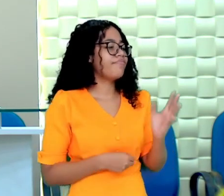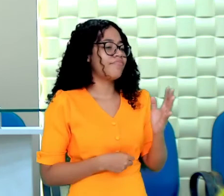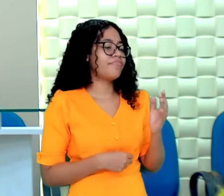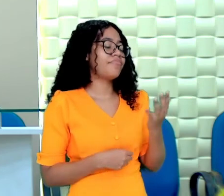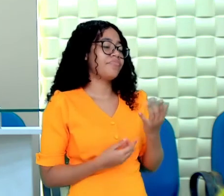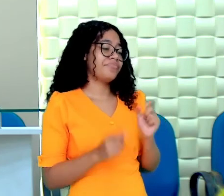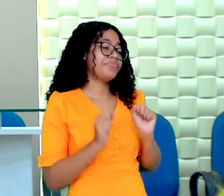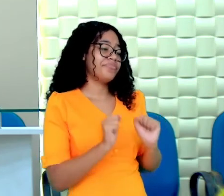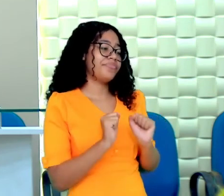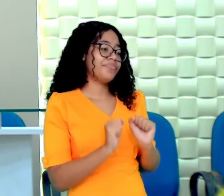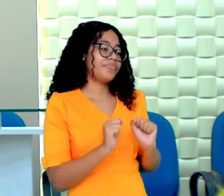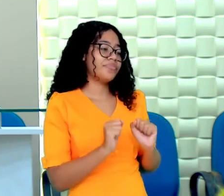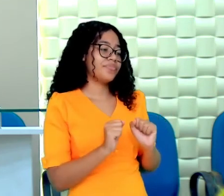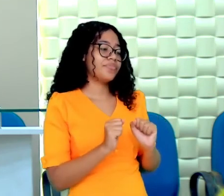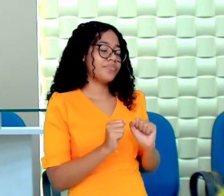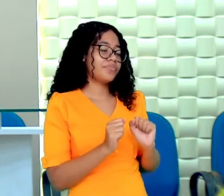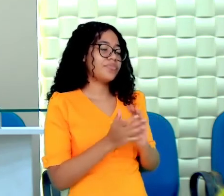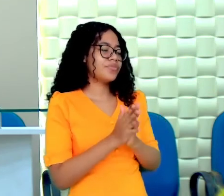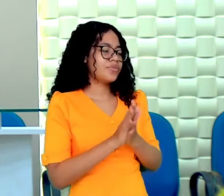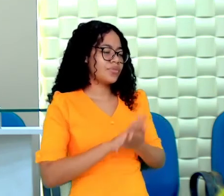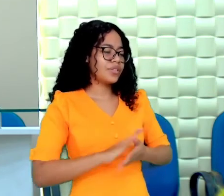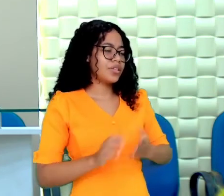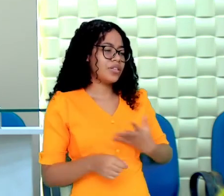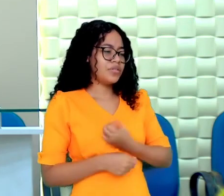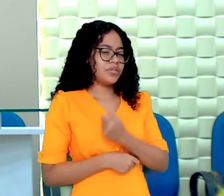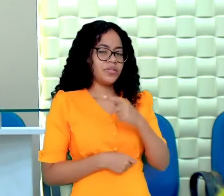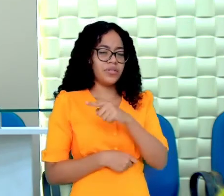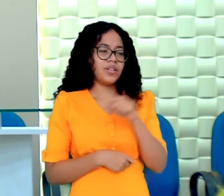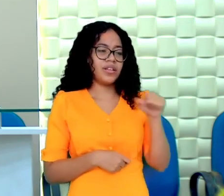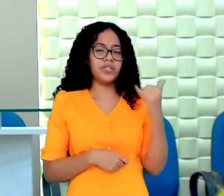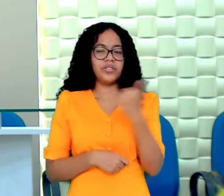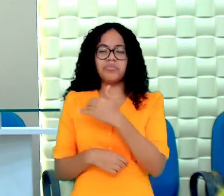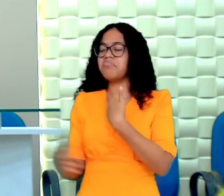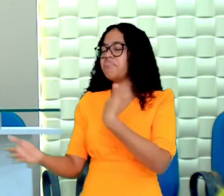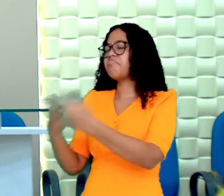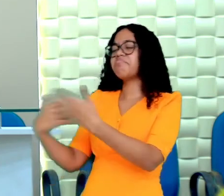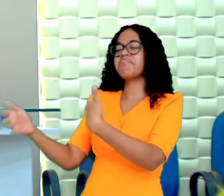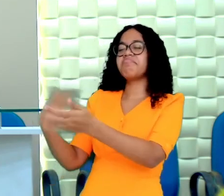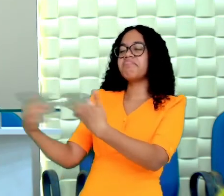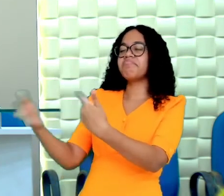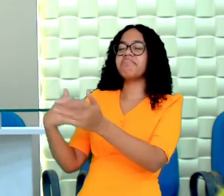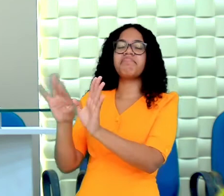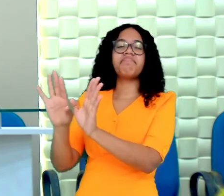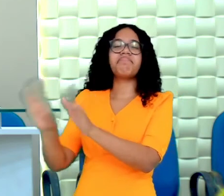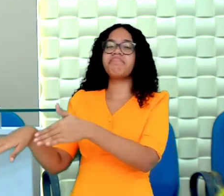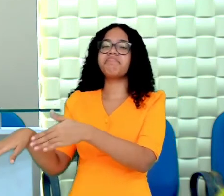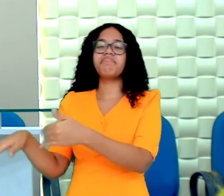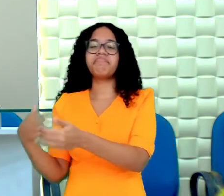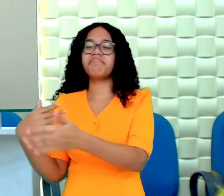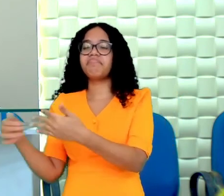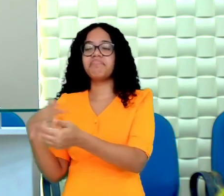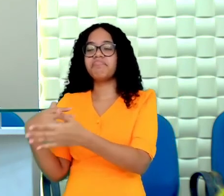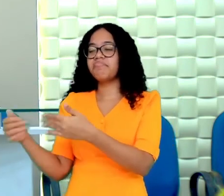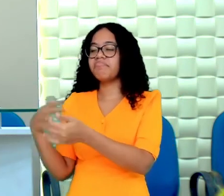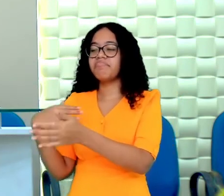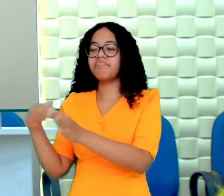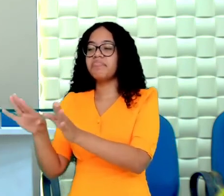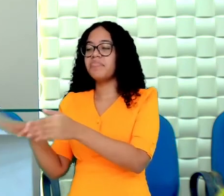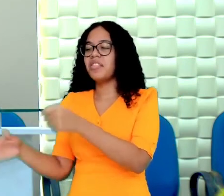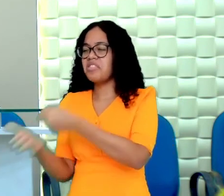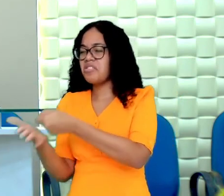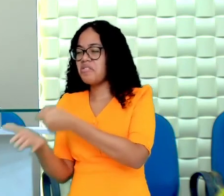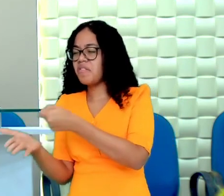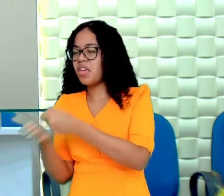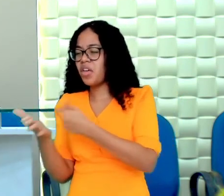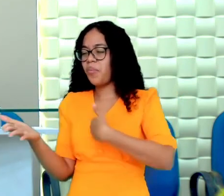pode prejudicar a salvação do seu irmão. Eu não estou nem aí, eu não devo a nenhum dos irmãos,